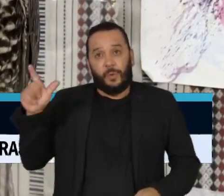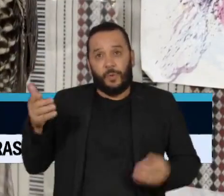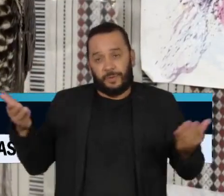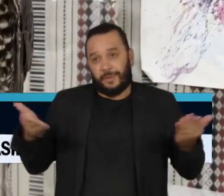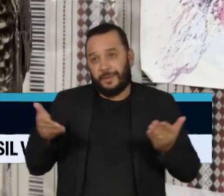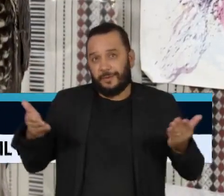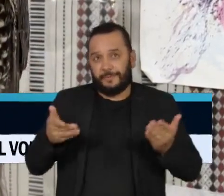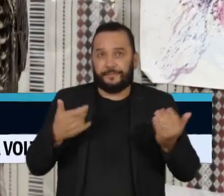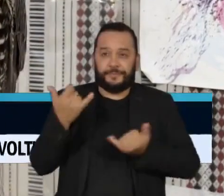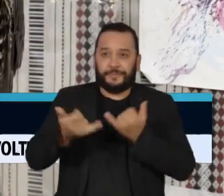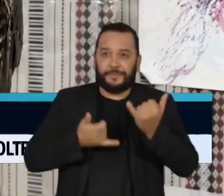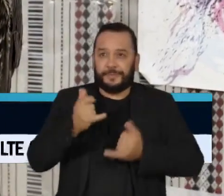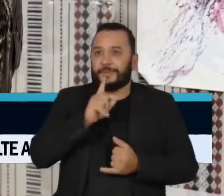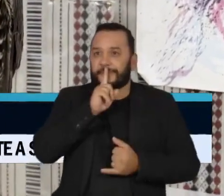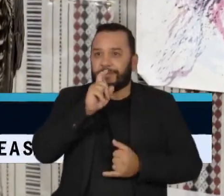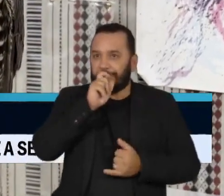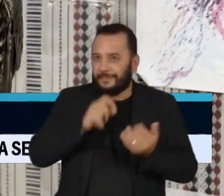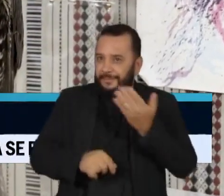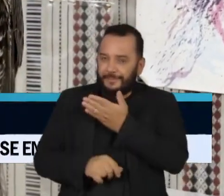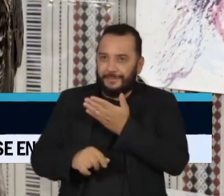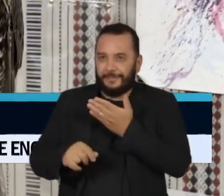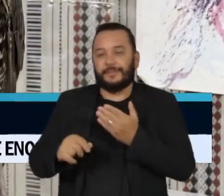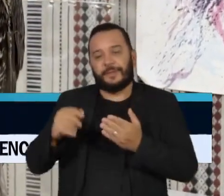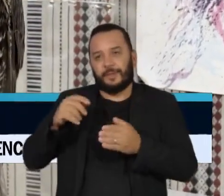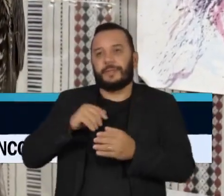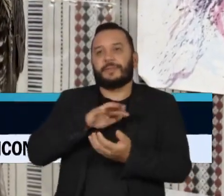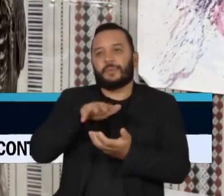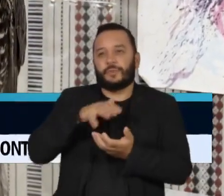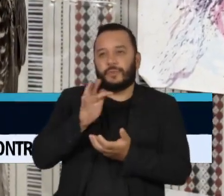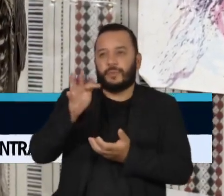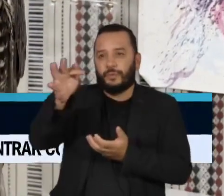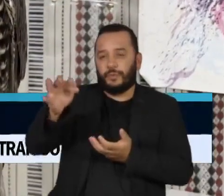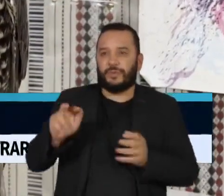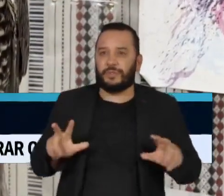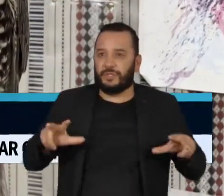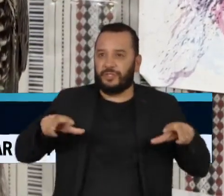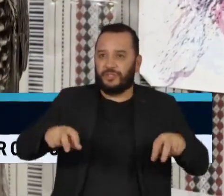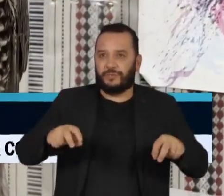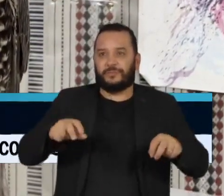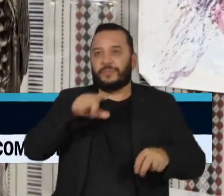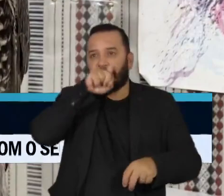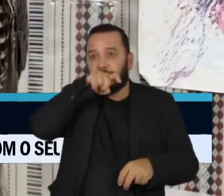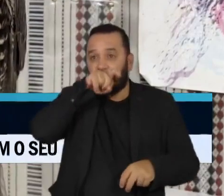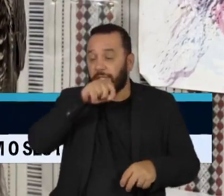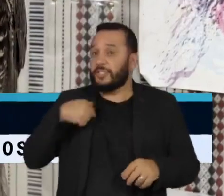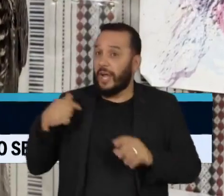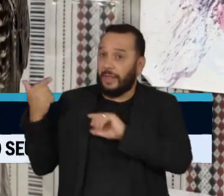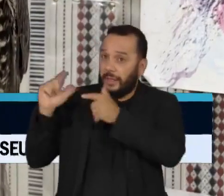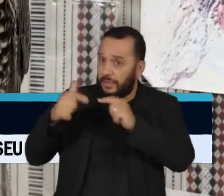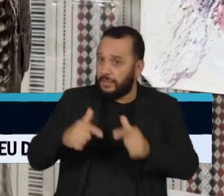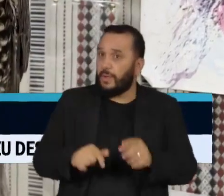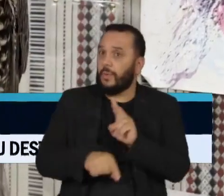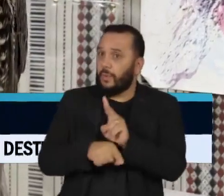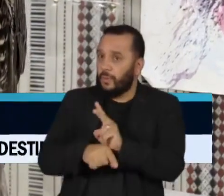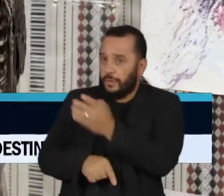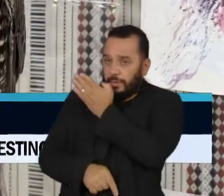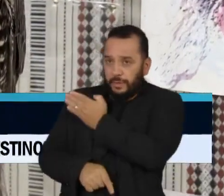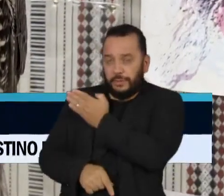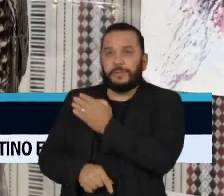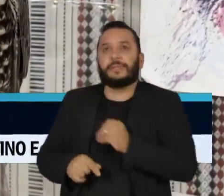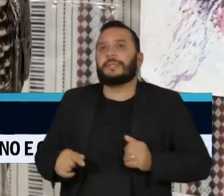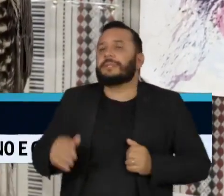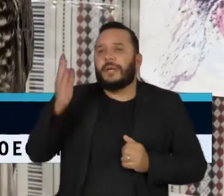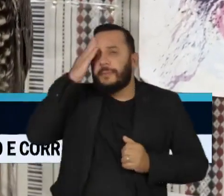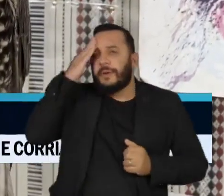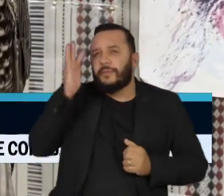de videntes no catar é esse daqui a criação de falcões é uma tradição do Povo árabe e para fazer a Premonição dos jogos da Copa